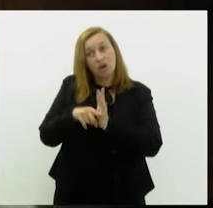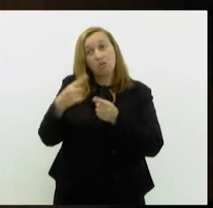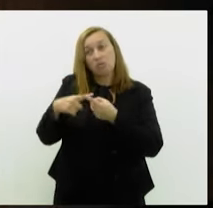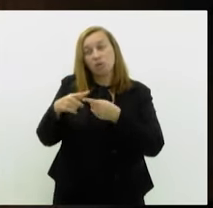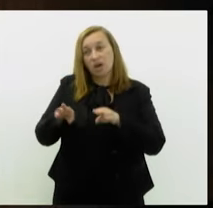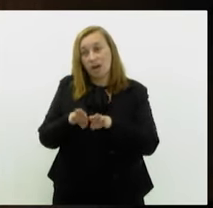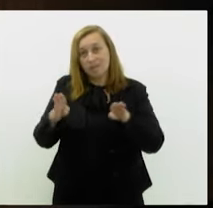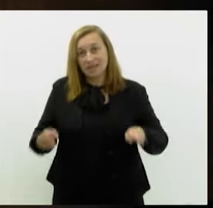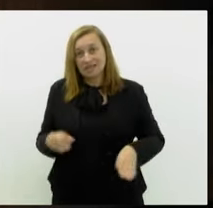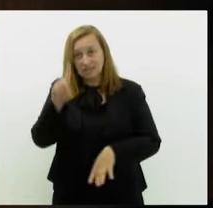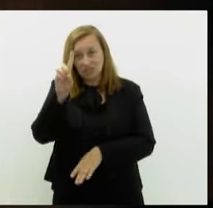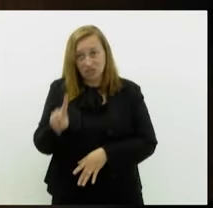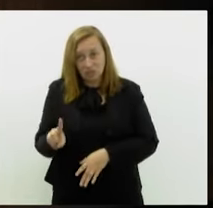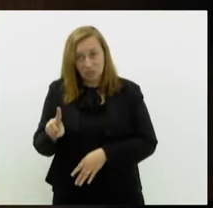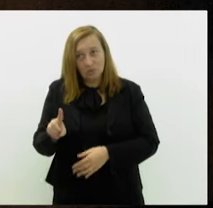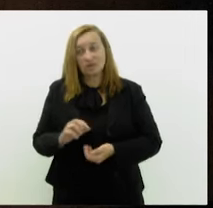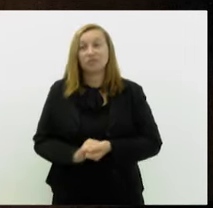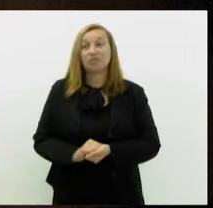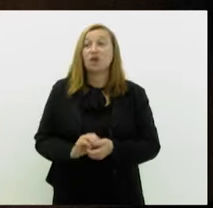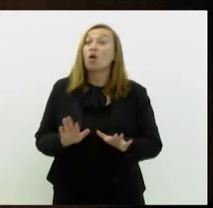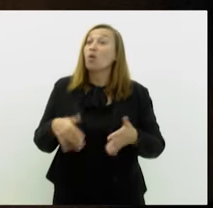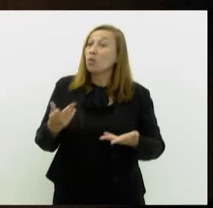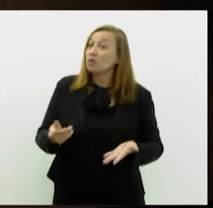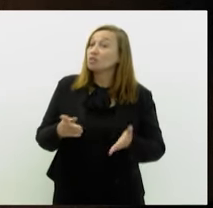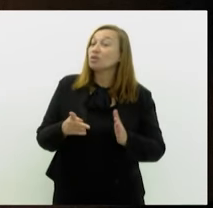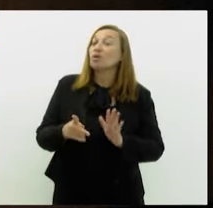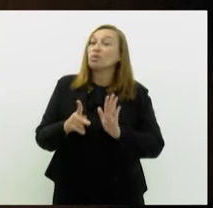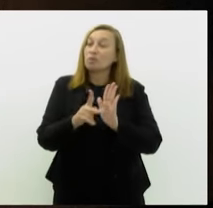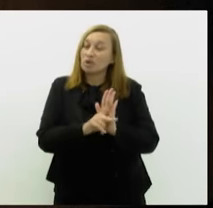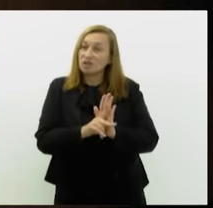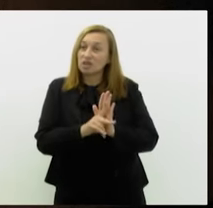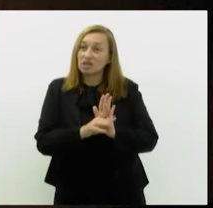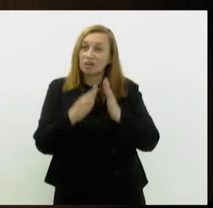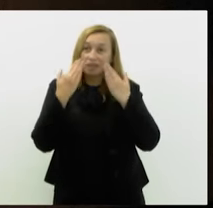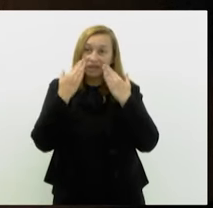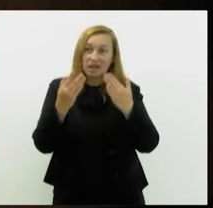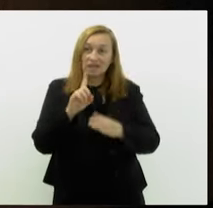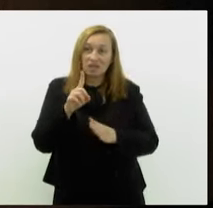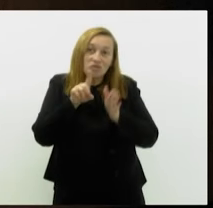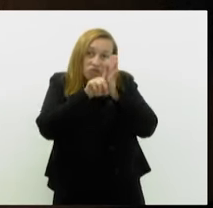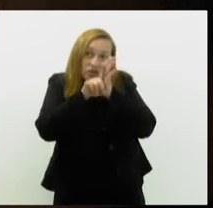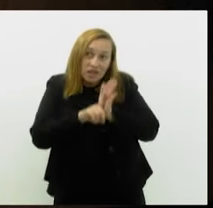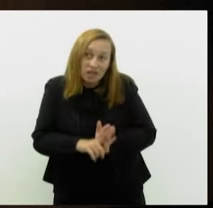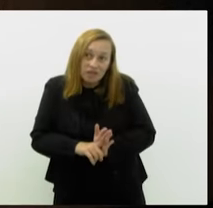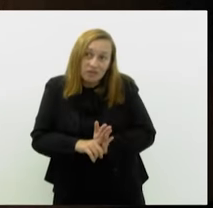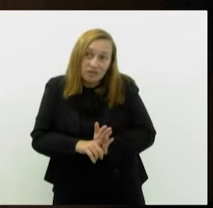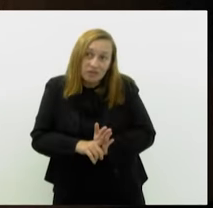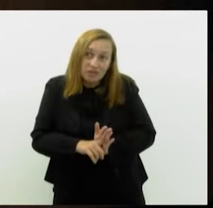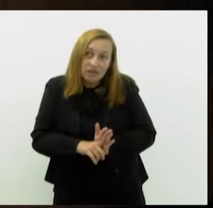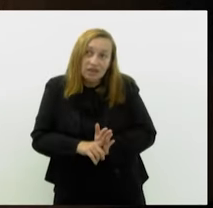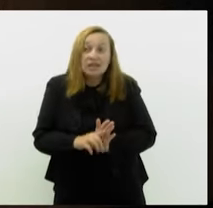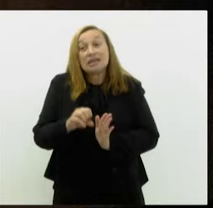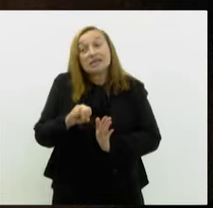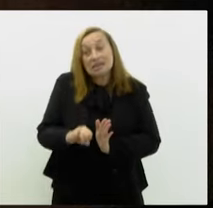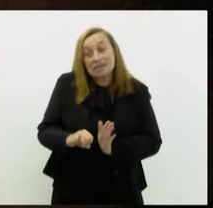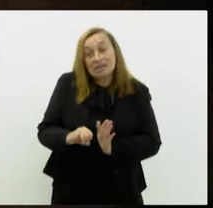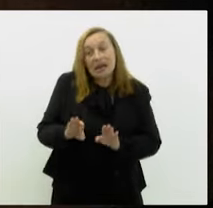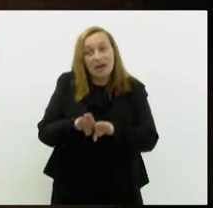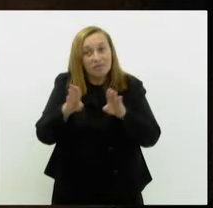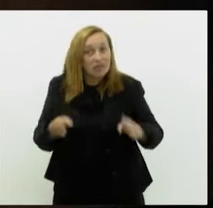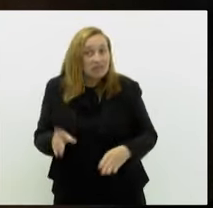mesa diretora, quando o projeto é apresentado, não verifica. Se a mesa diretora não